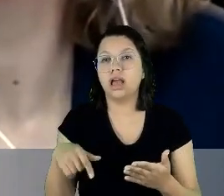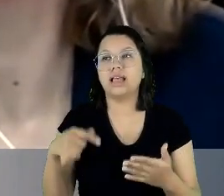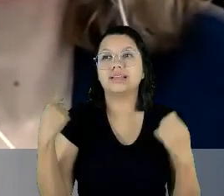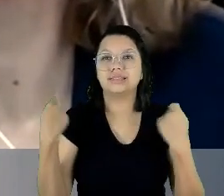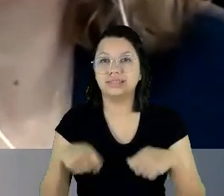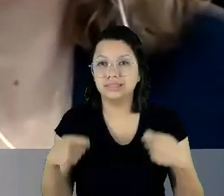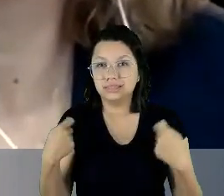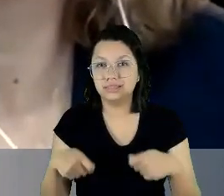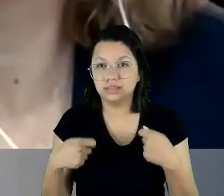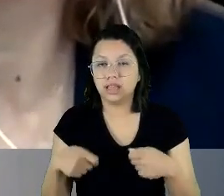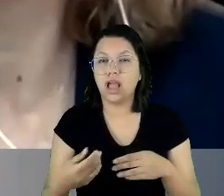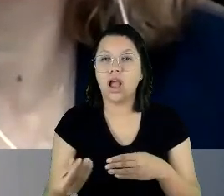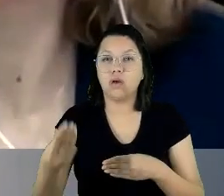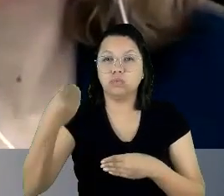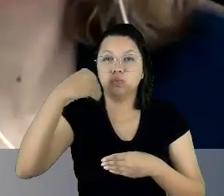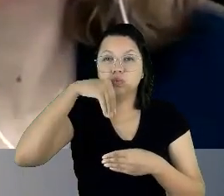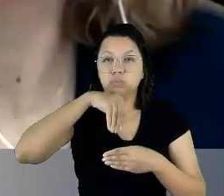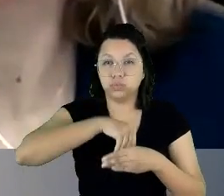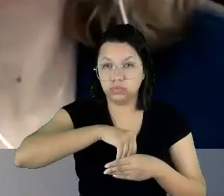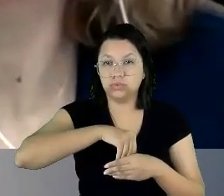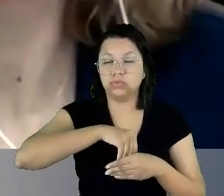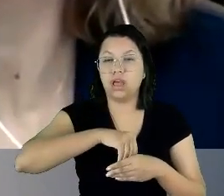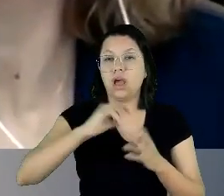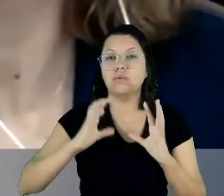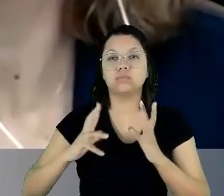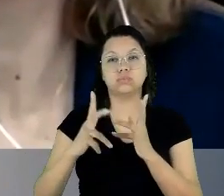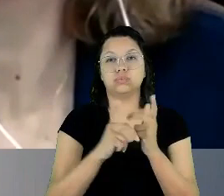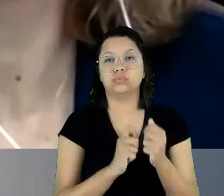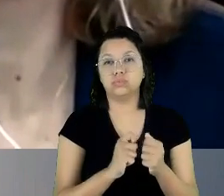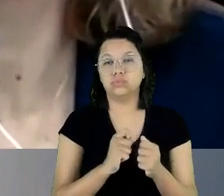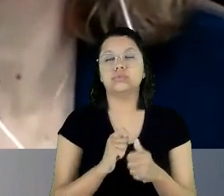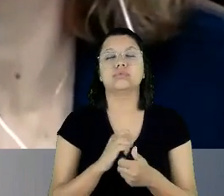que é necessário ser internalizado por todo